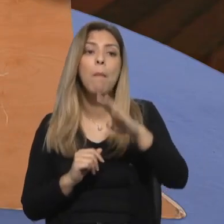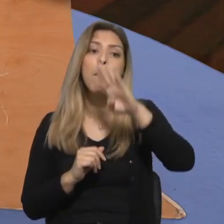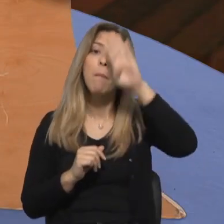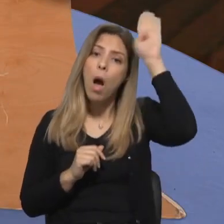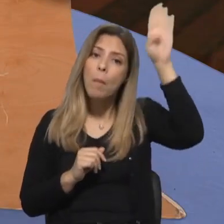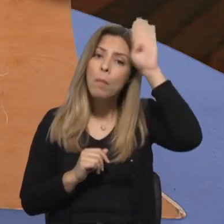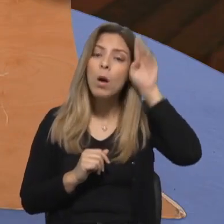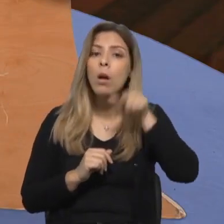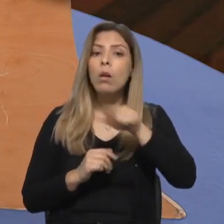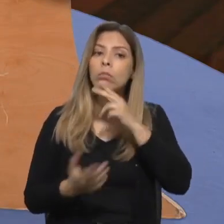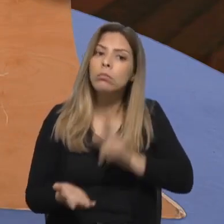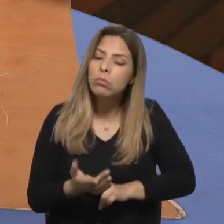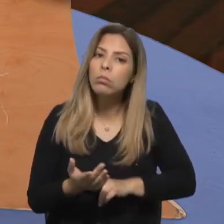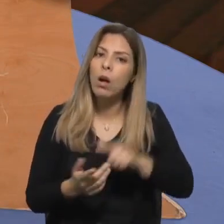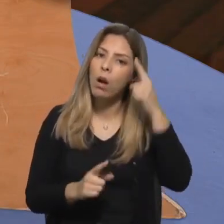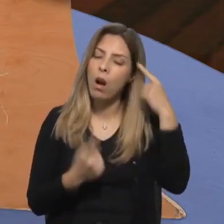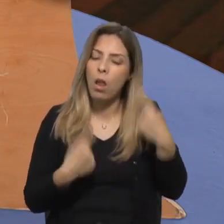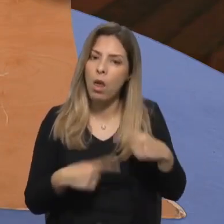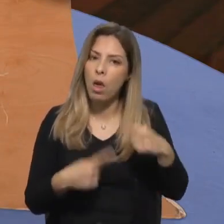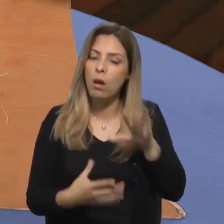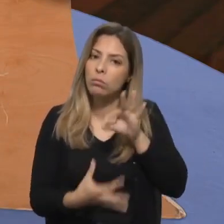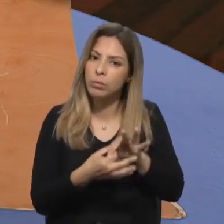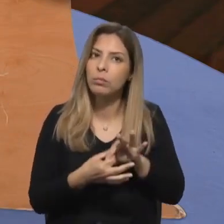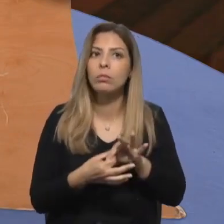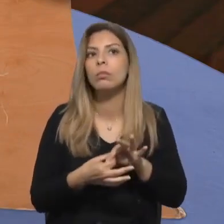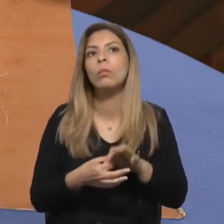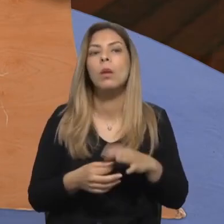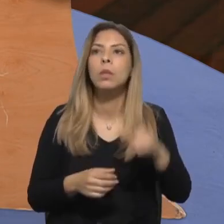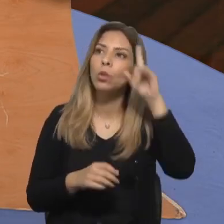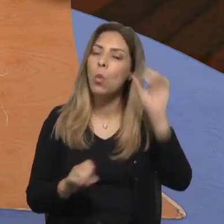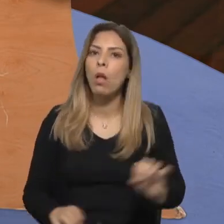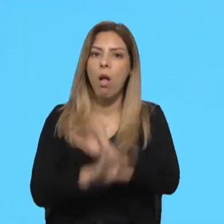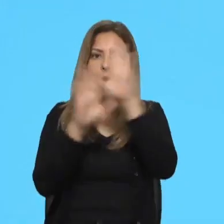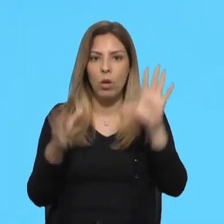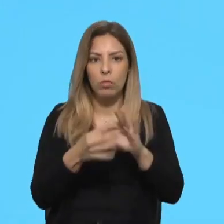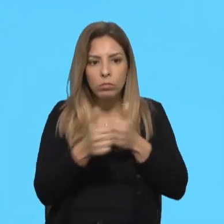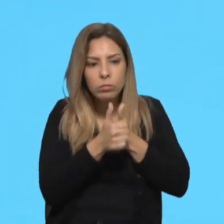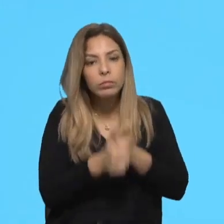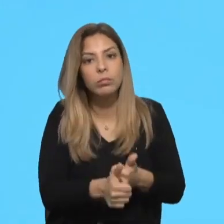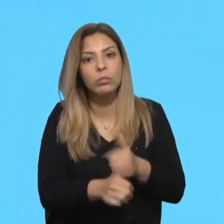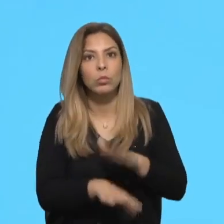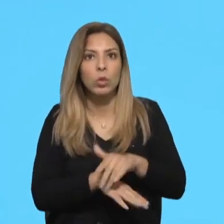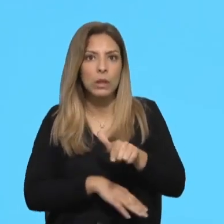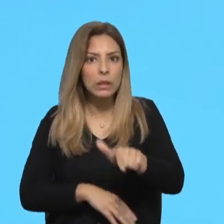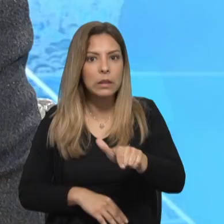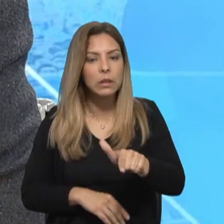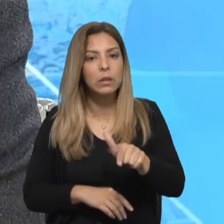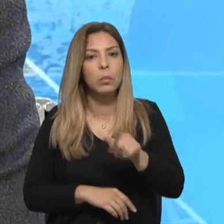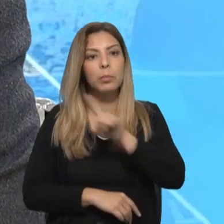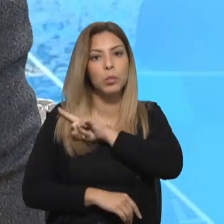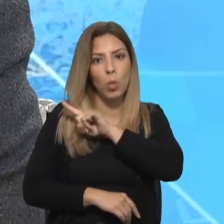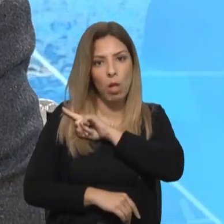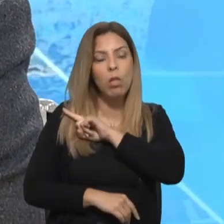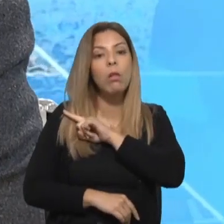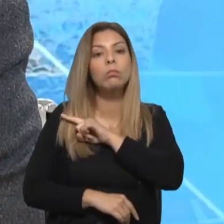um descendente dessas migrações. A clareza que fala há pouco advém precisamente dessa experiência pessoal? Eu creio